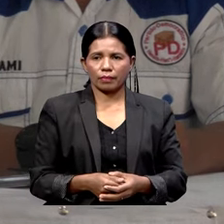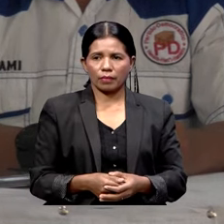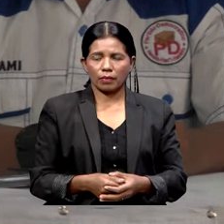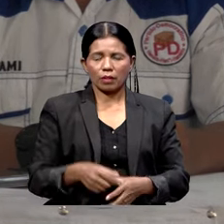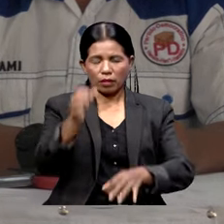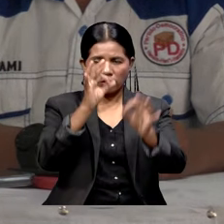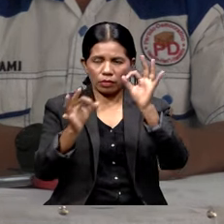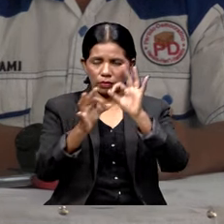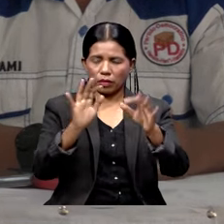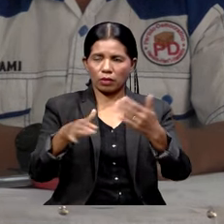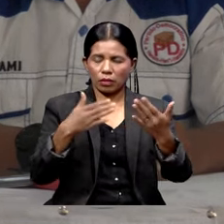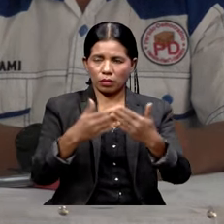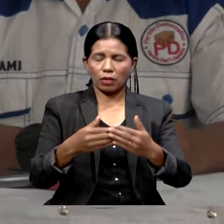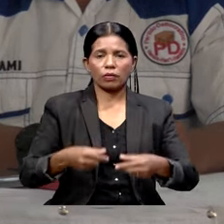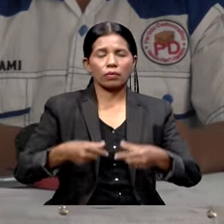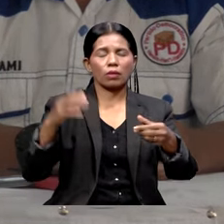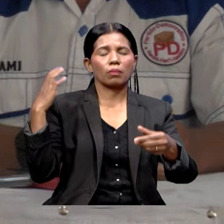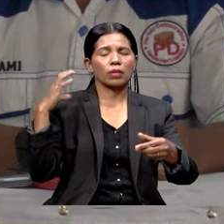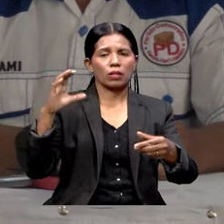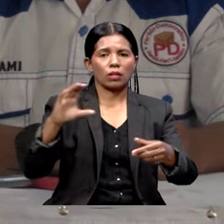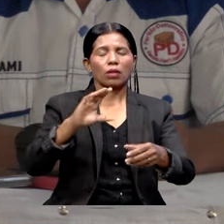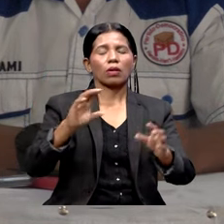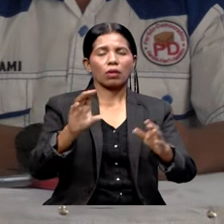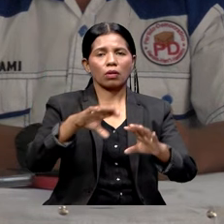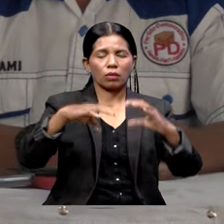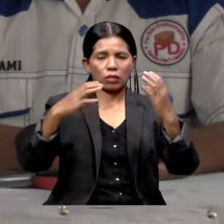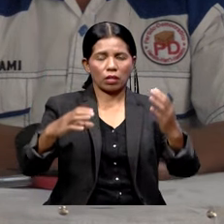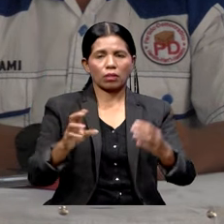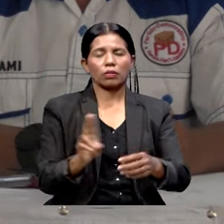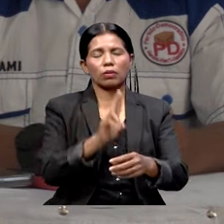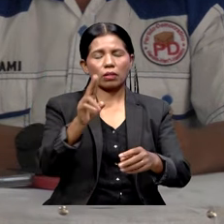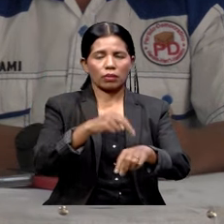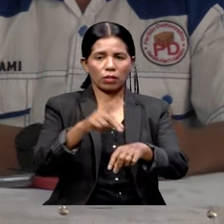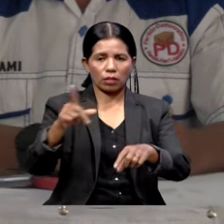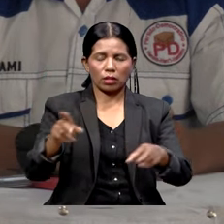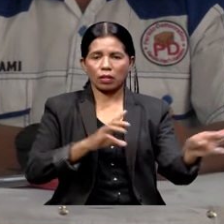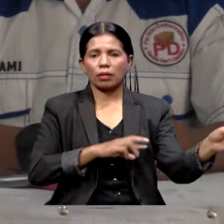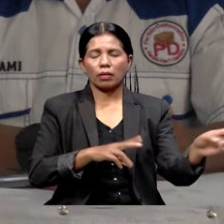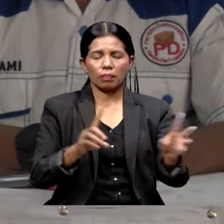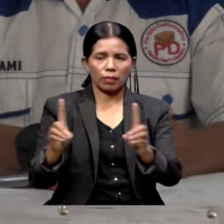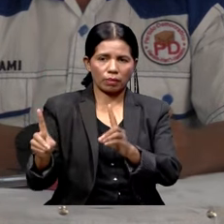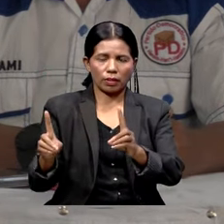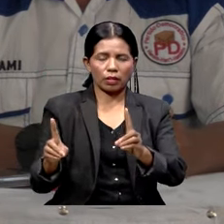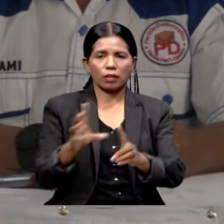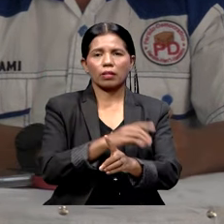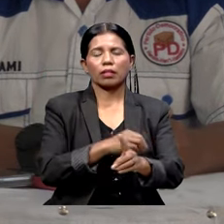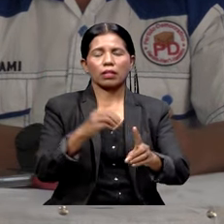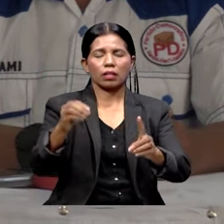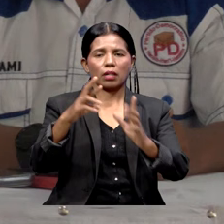FIAR tomak, fo competência tomak ba Conselho Executivo Nacional pode implementar